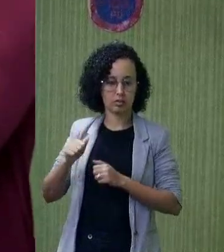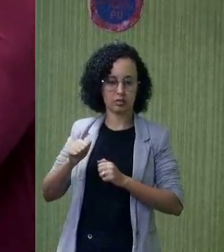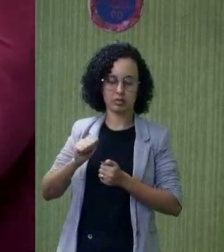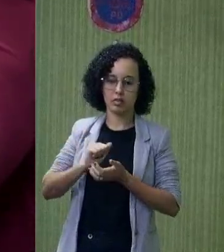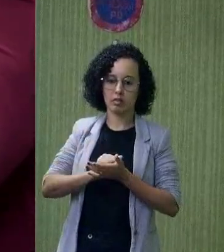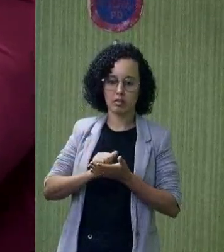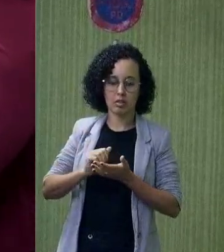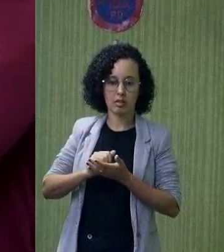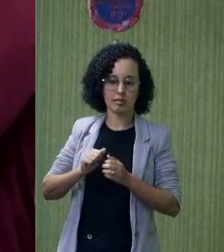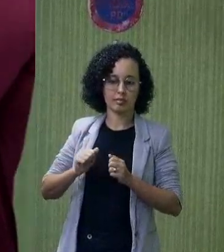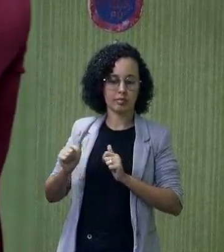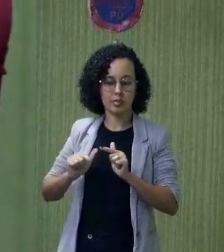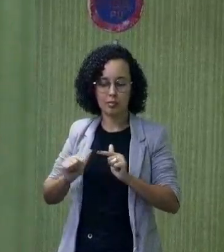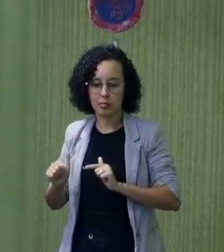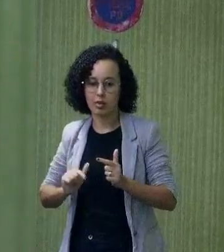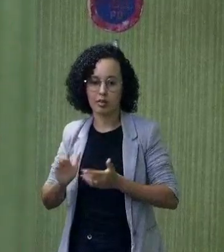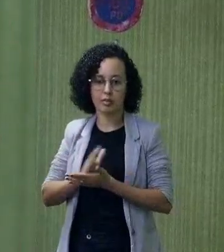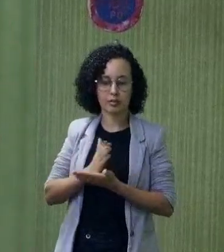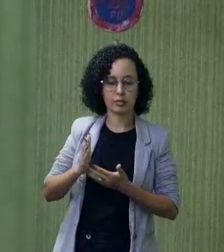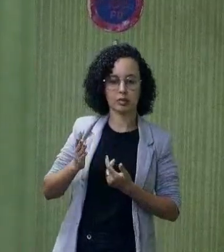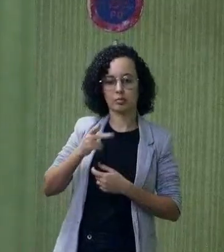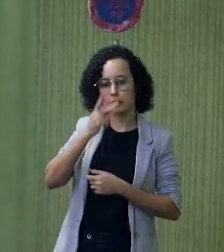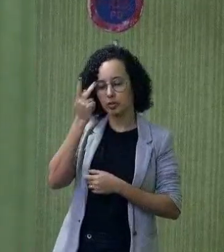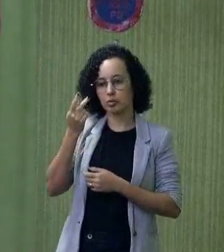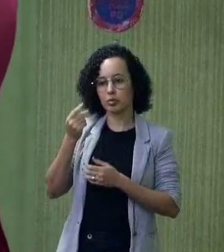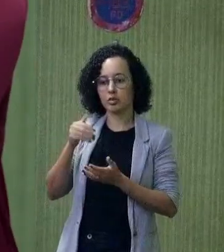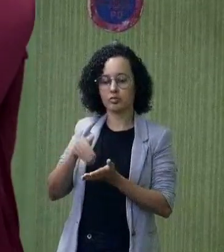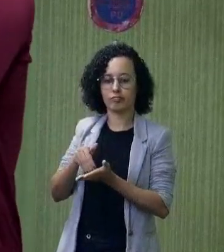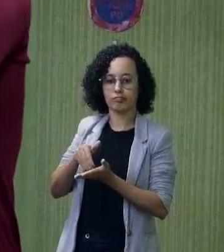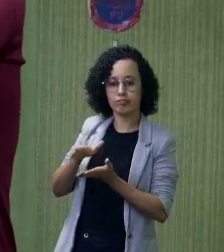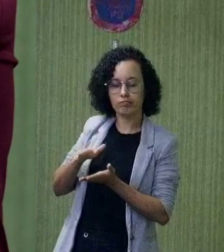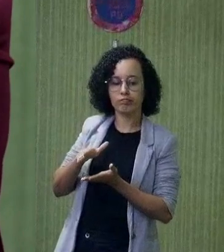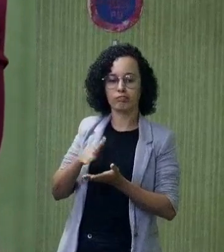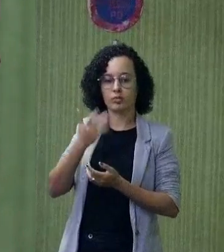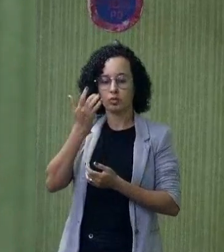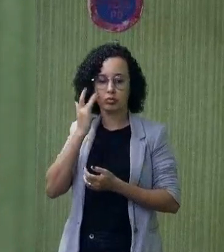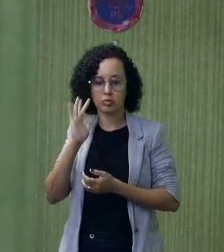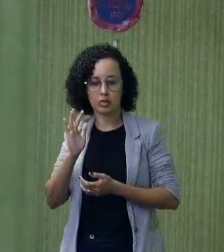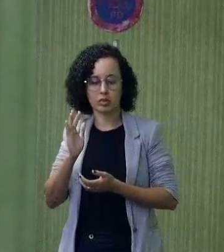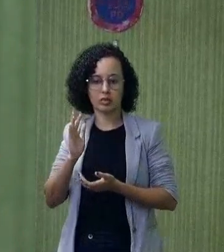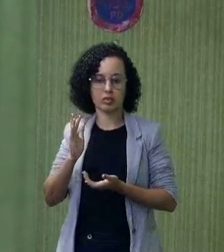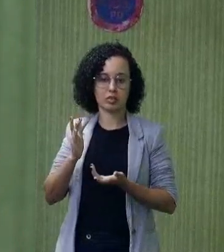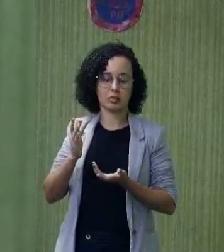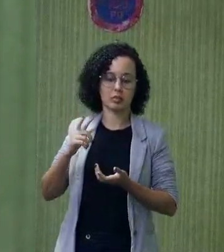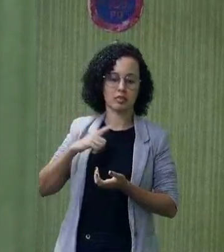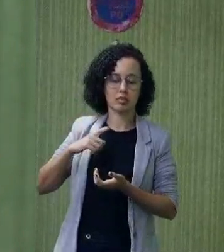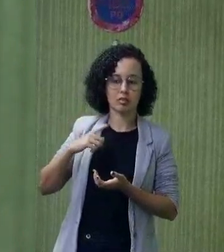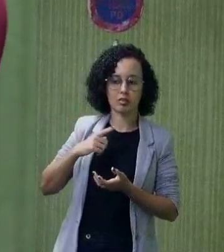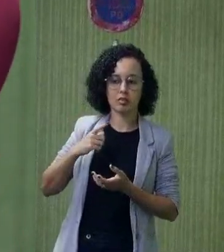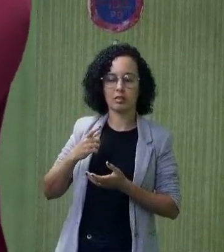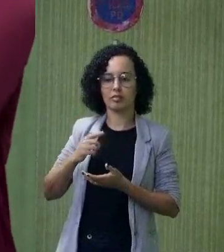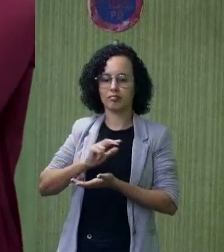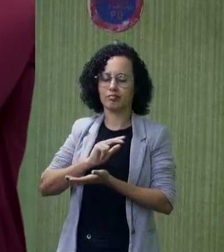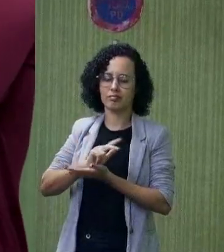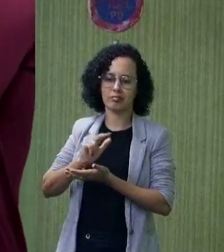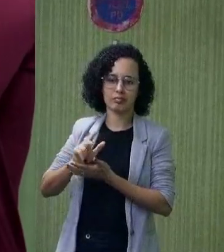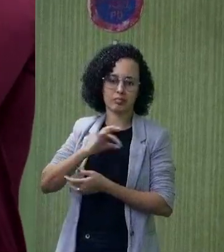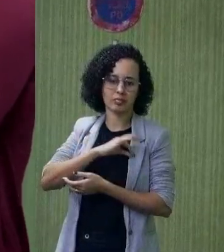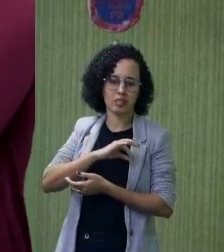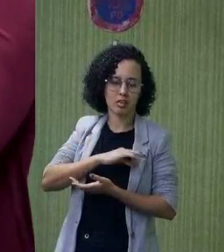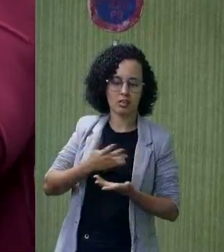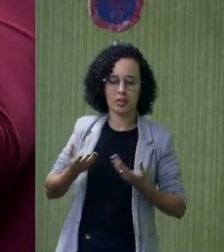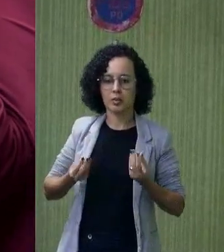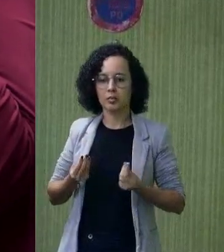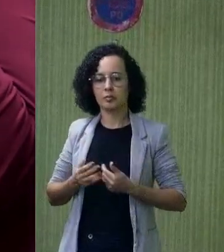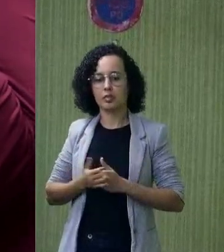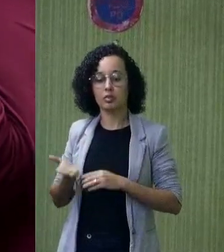empregados dessas empresas né foram muitas vezes demitidos não se sabe se receberam indenização Existem algumas ajudas para